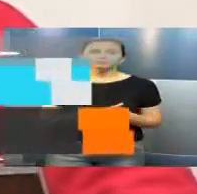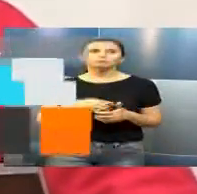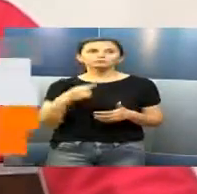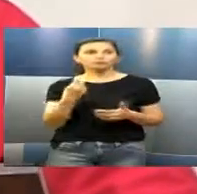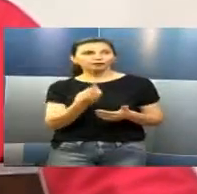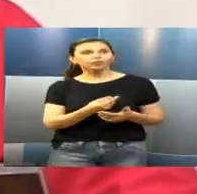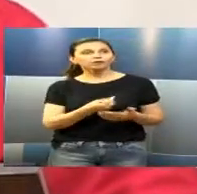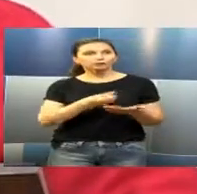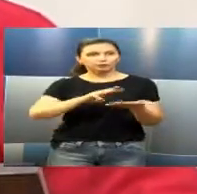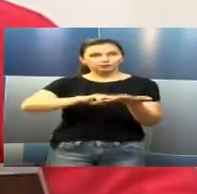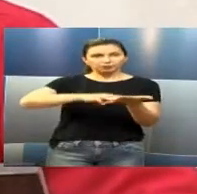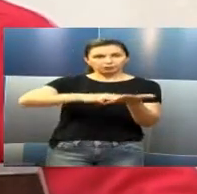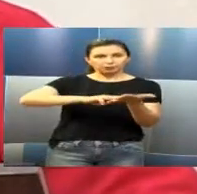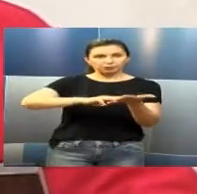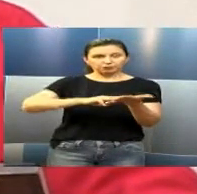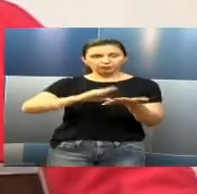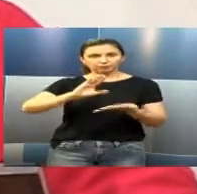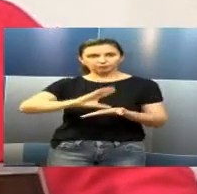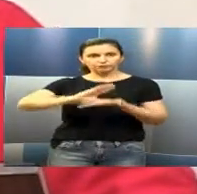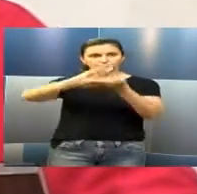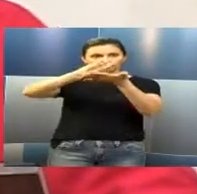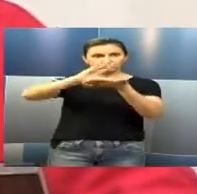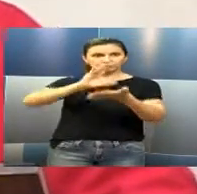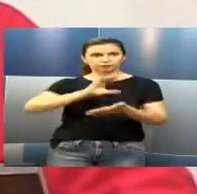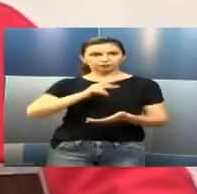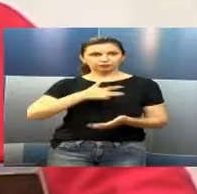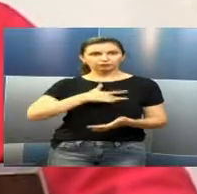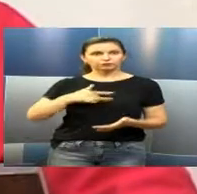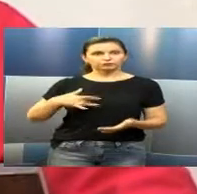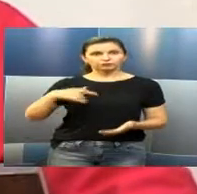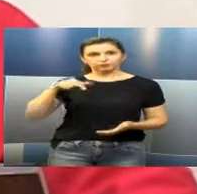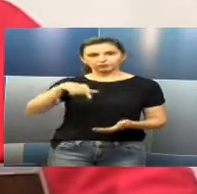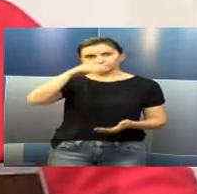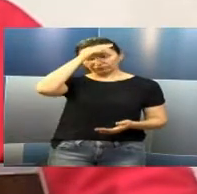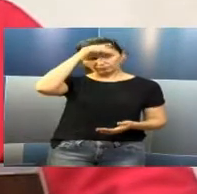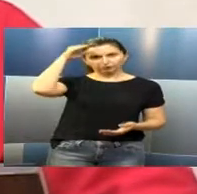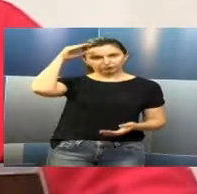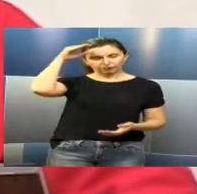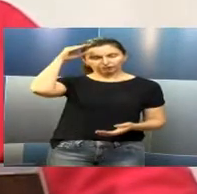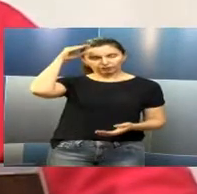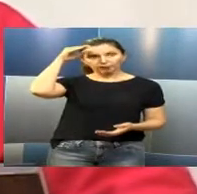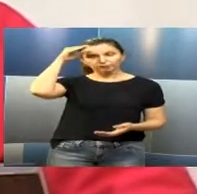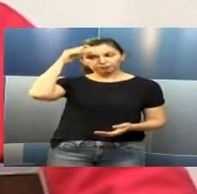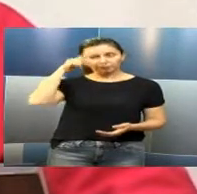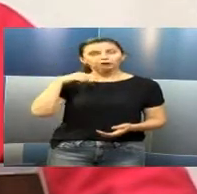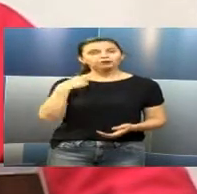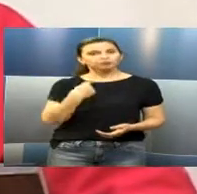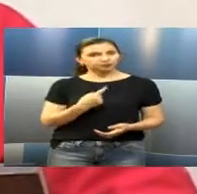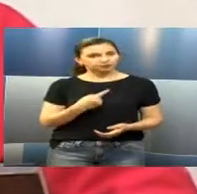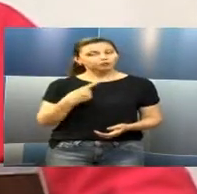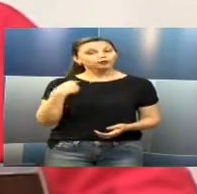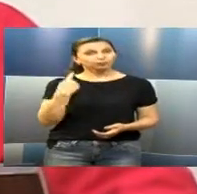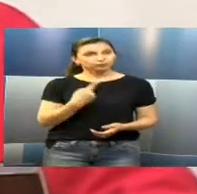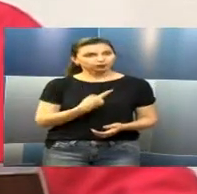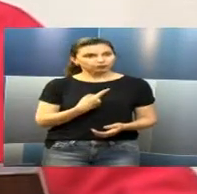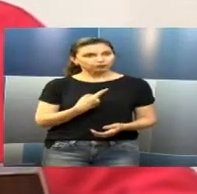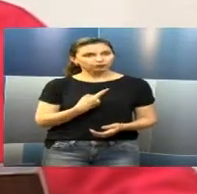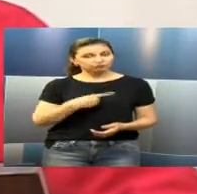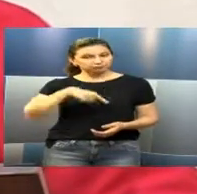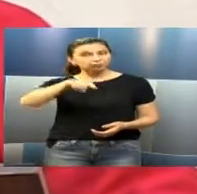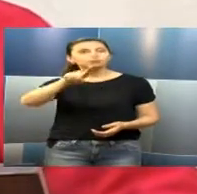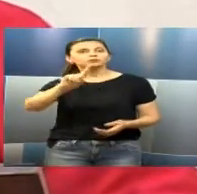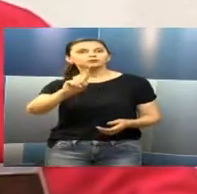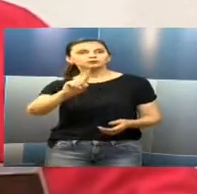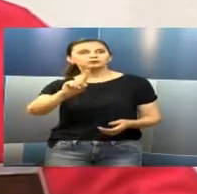Excelência como presidente da Comissão de Saúde desta Casa, né, façamos uma diligência ao secretário de Saúde para